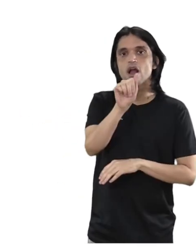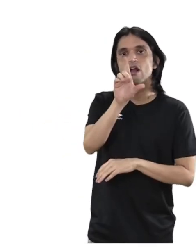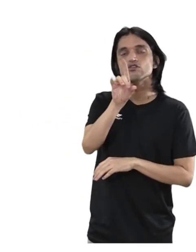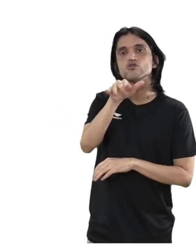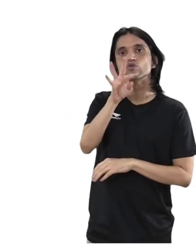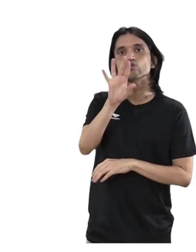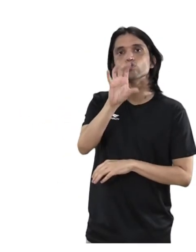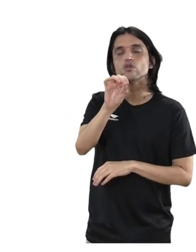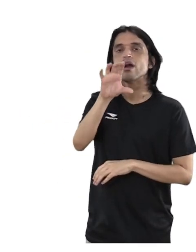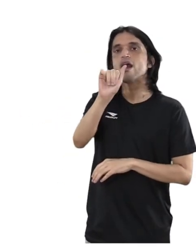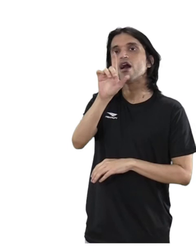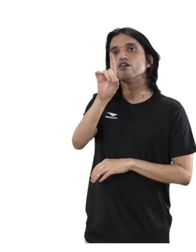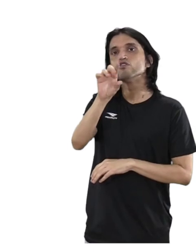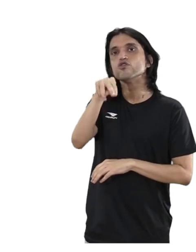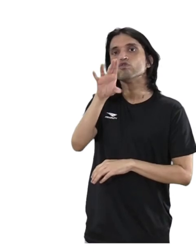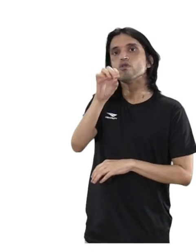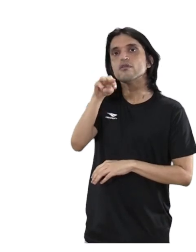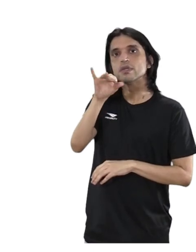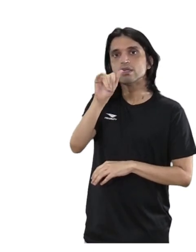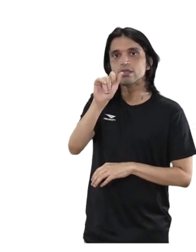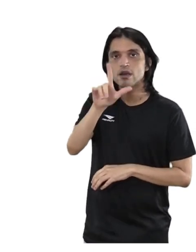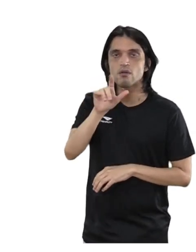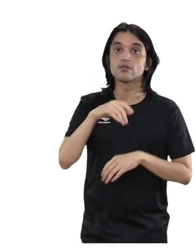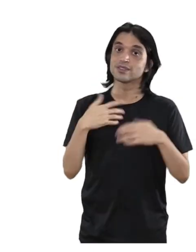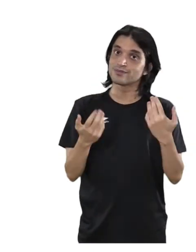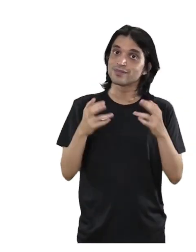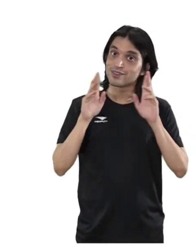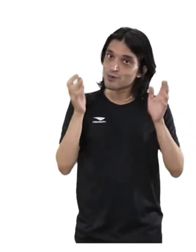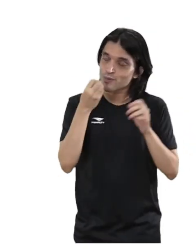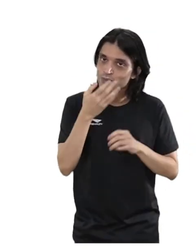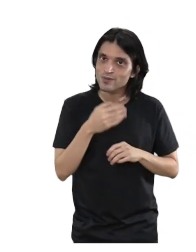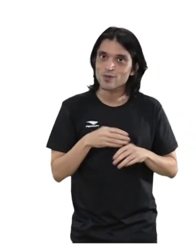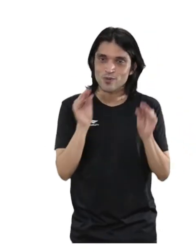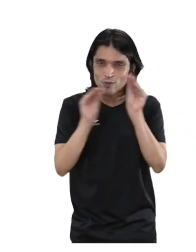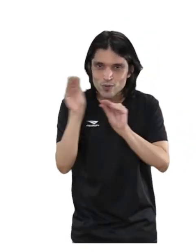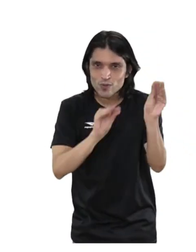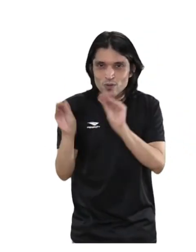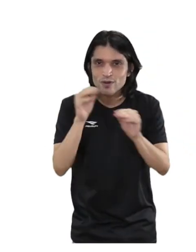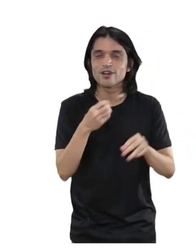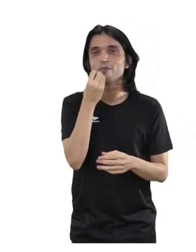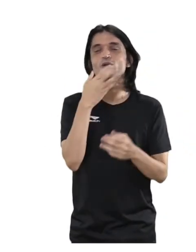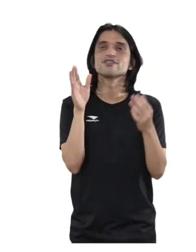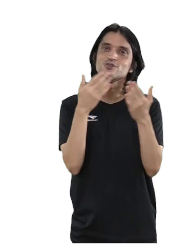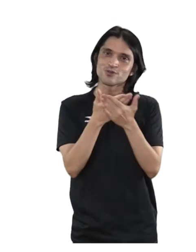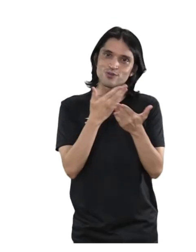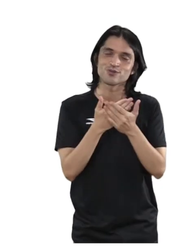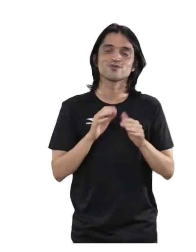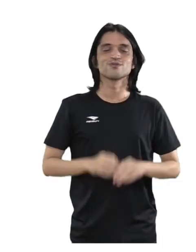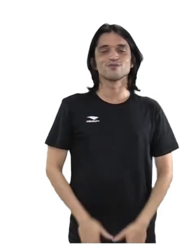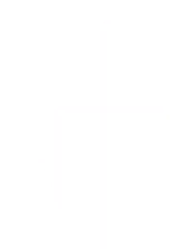Espero que vocês tenham entendido a nossa aula, ok? Um beijo e bons estudos!